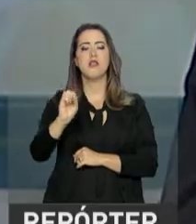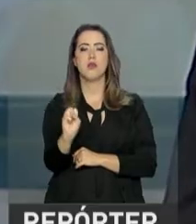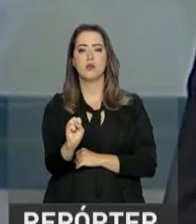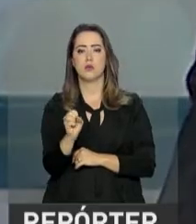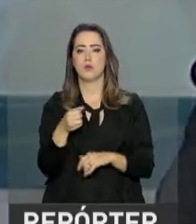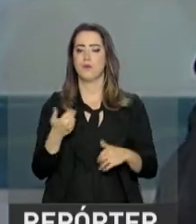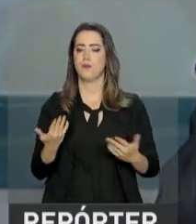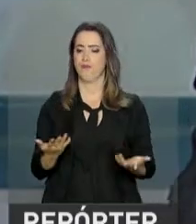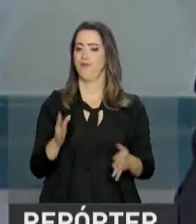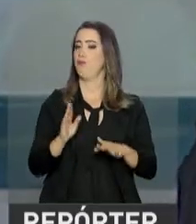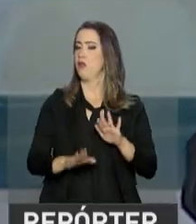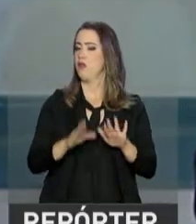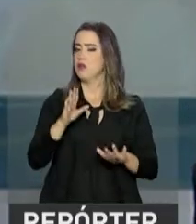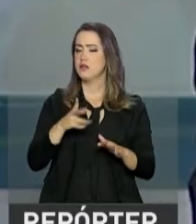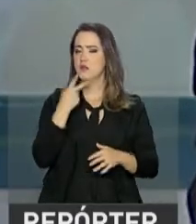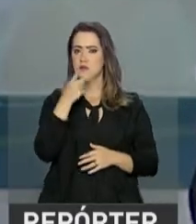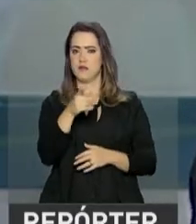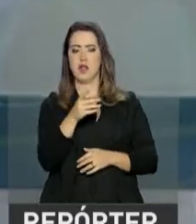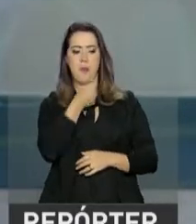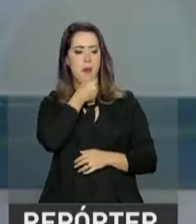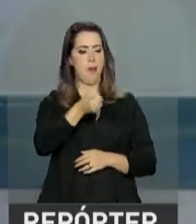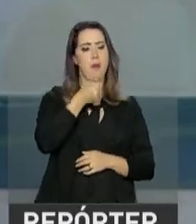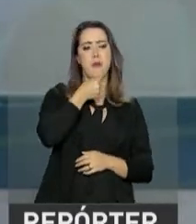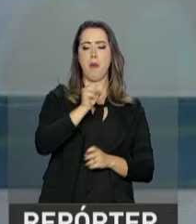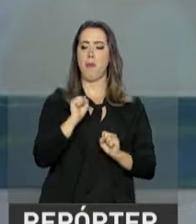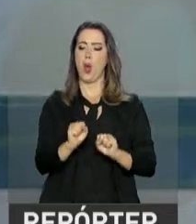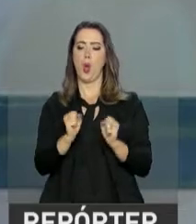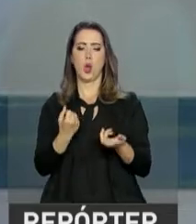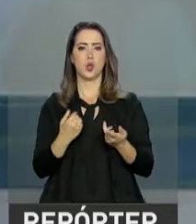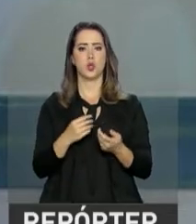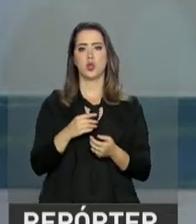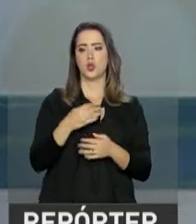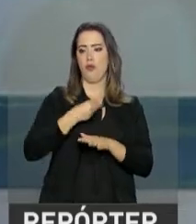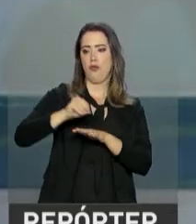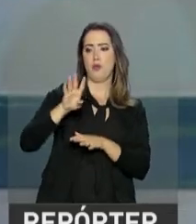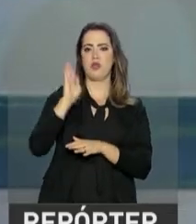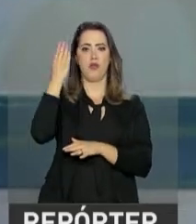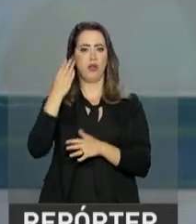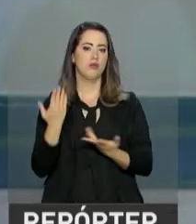Muitas vezes me dizem, mas a imprensa às vezes pode fazer isso, fazer aquilo. Eu digo, olha aqui,